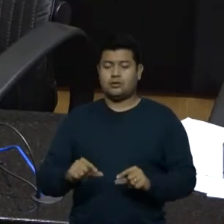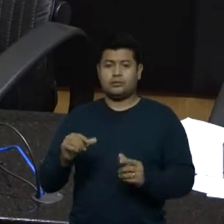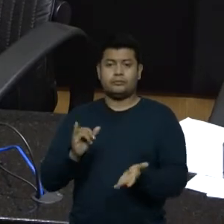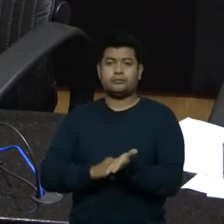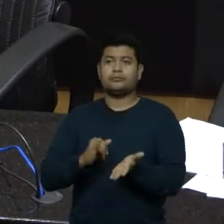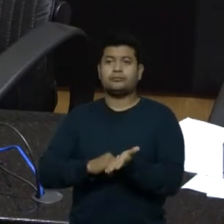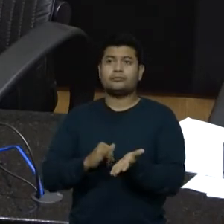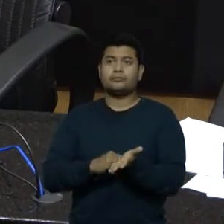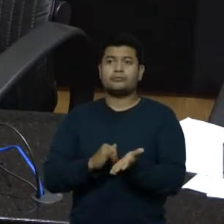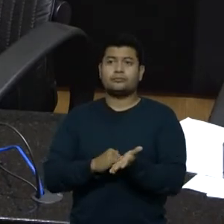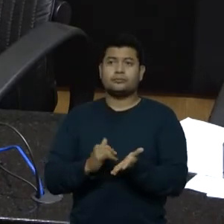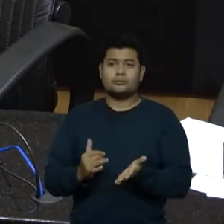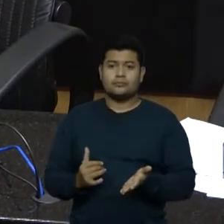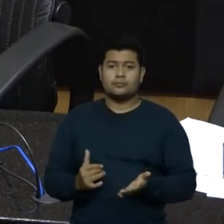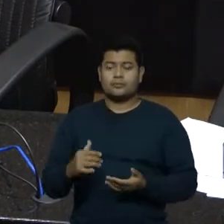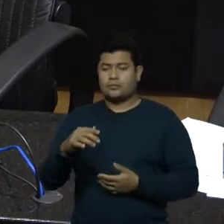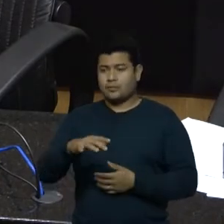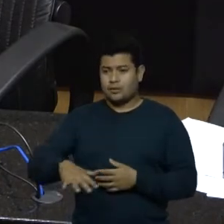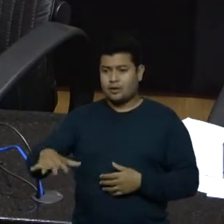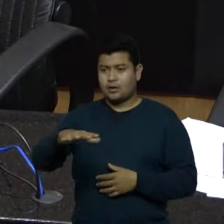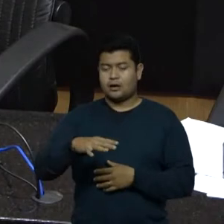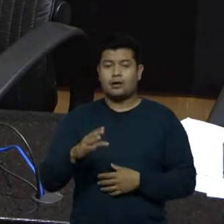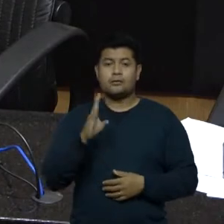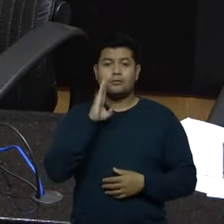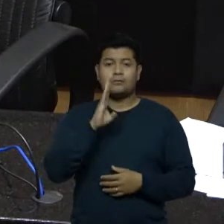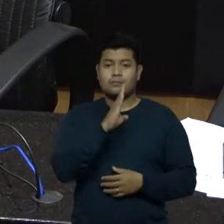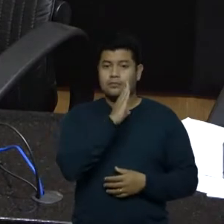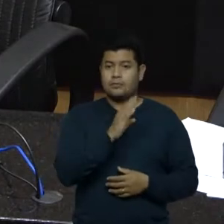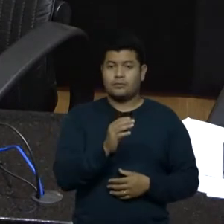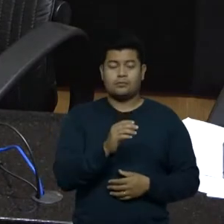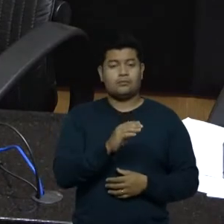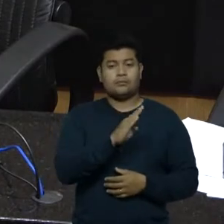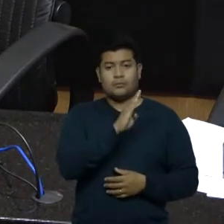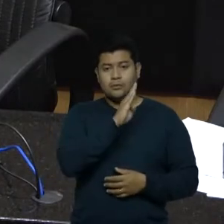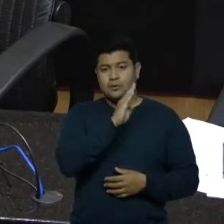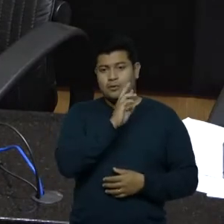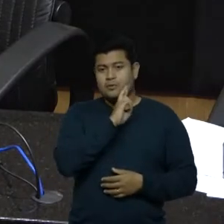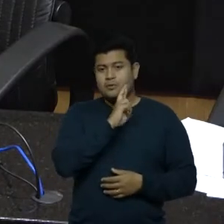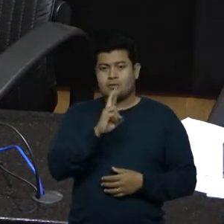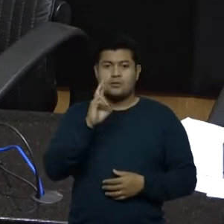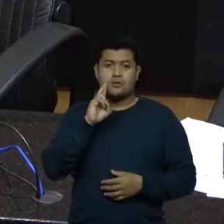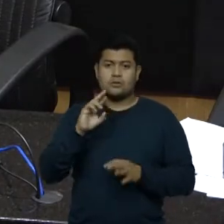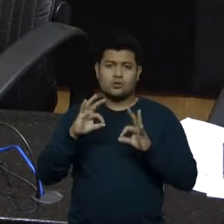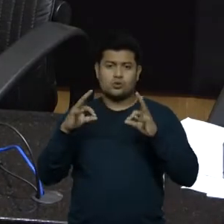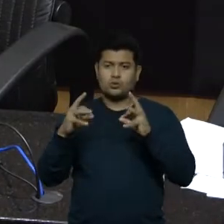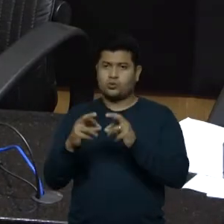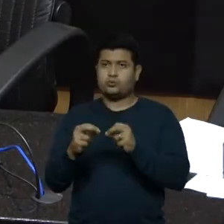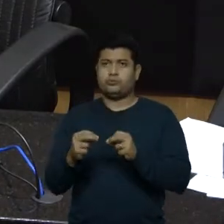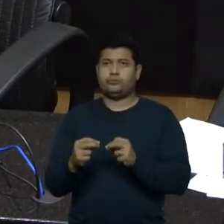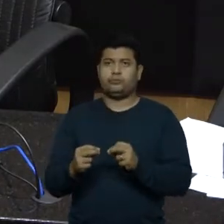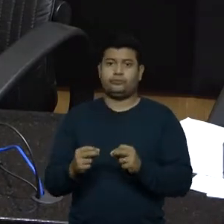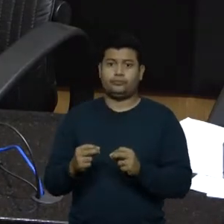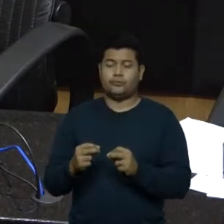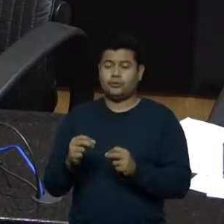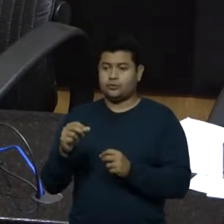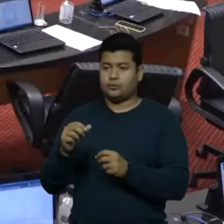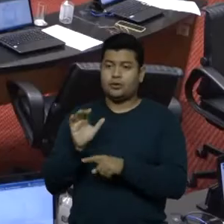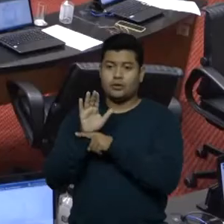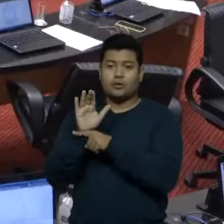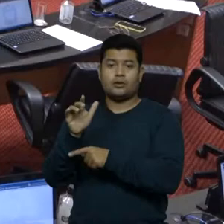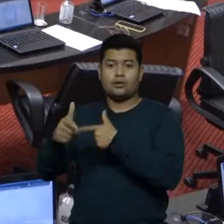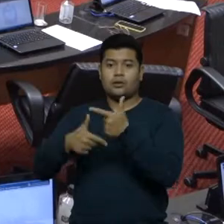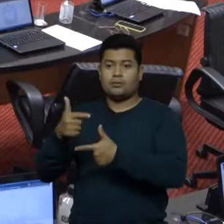para o setor de bares restaurantes e todas todas as suas prestações de serviço presidente